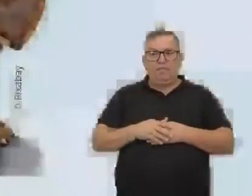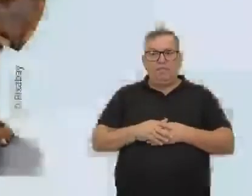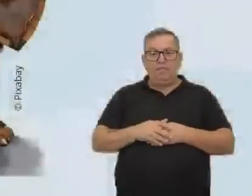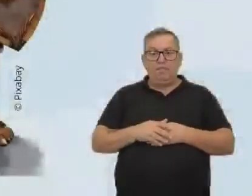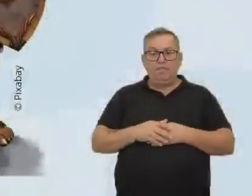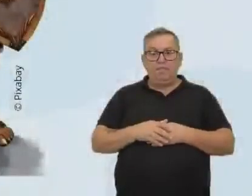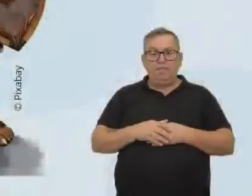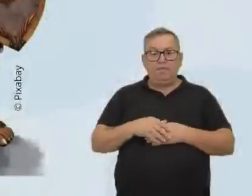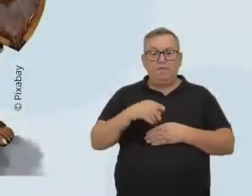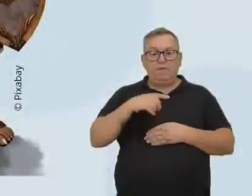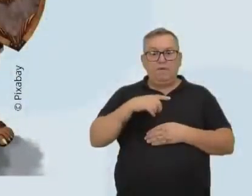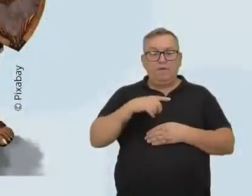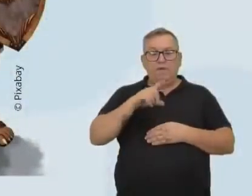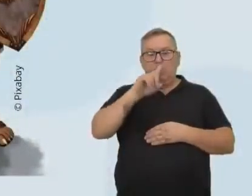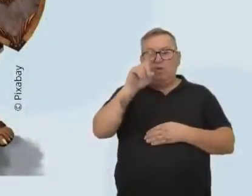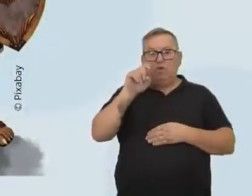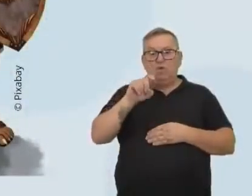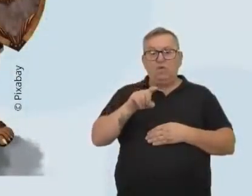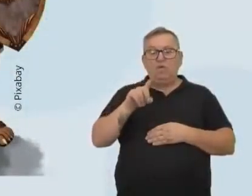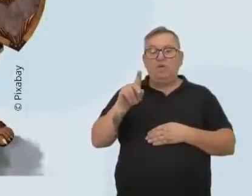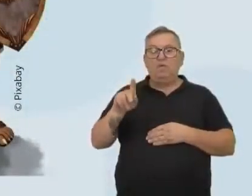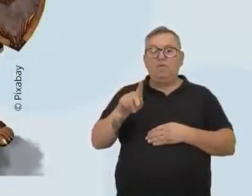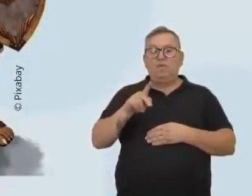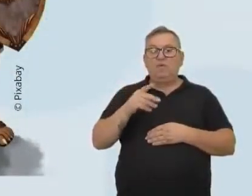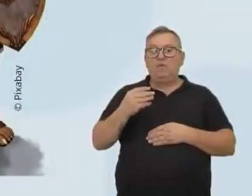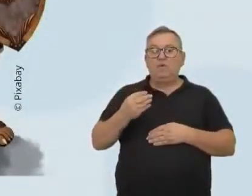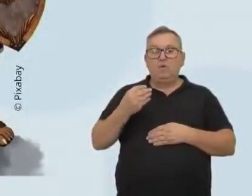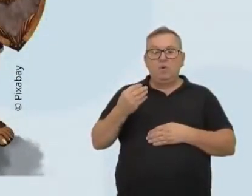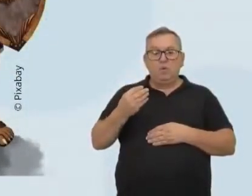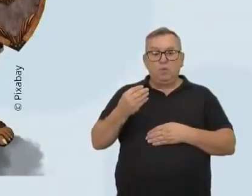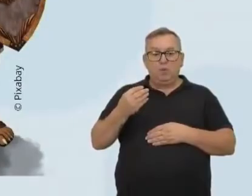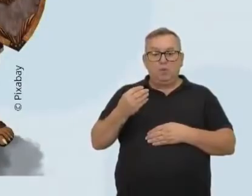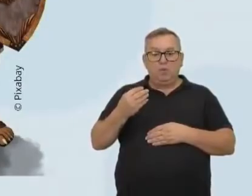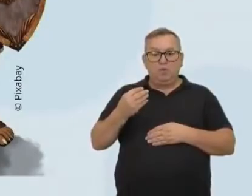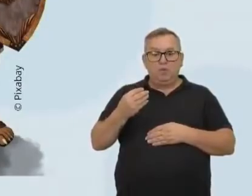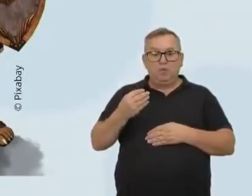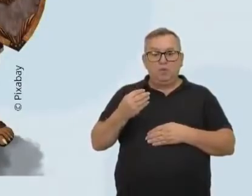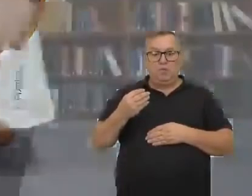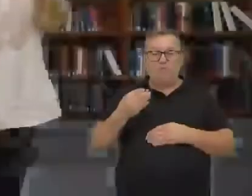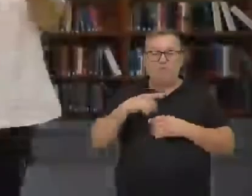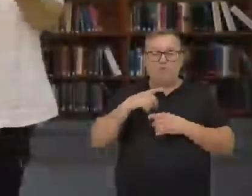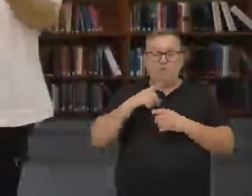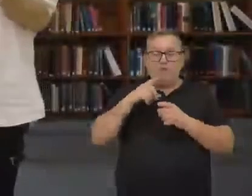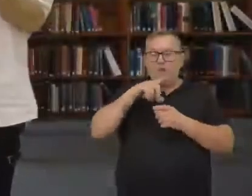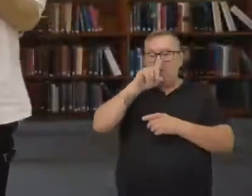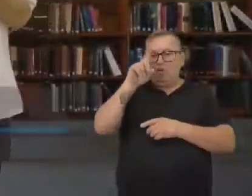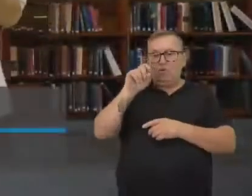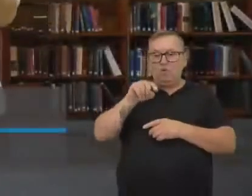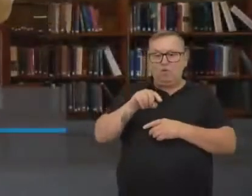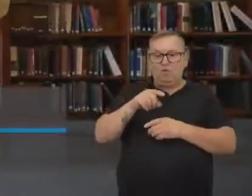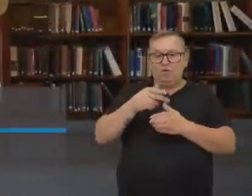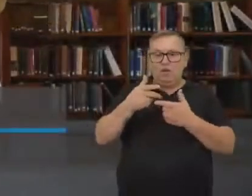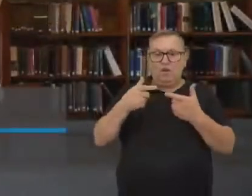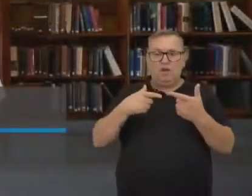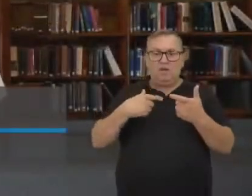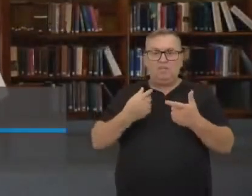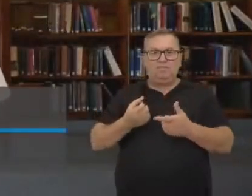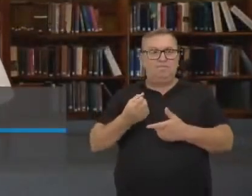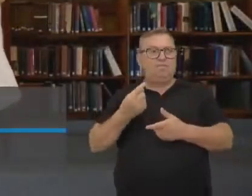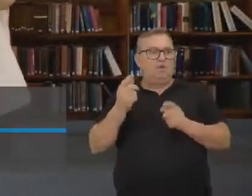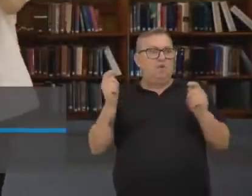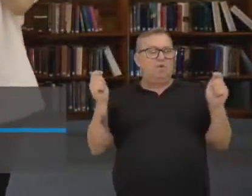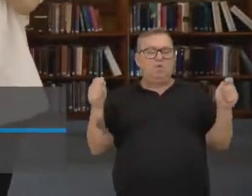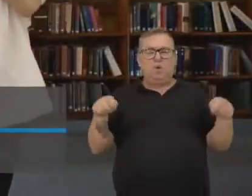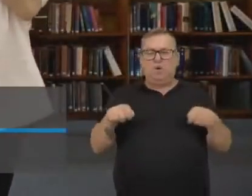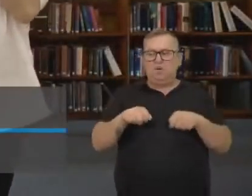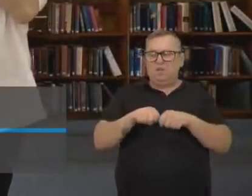tira suas dúvidas com os professores? Então, pensando em toda essa rotina, você, quando está com aquela dúvida, nossa, será que eu posso fazer